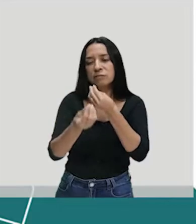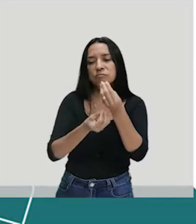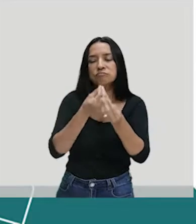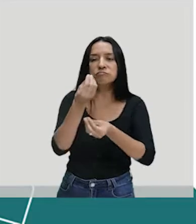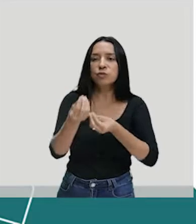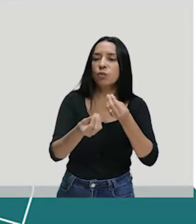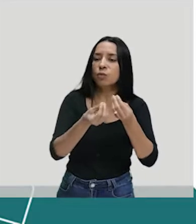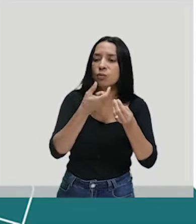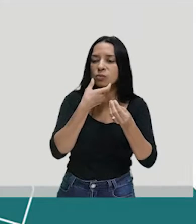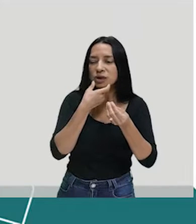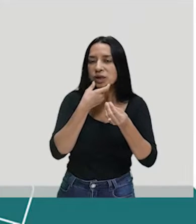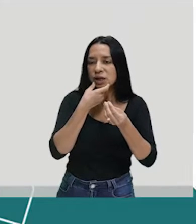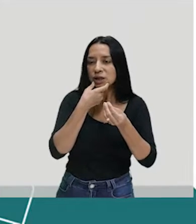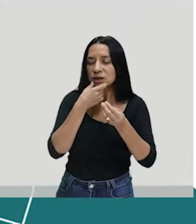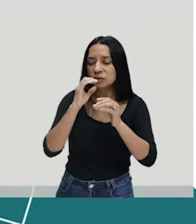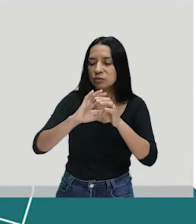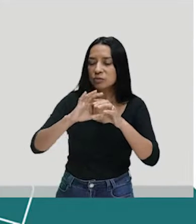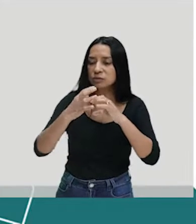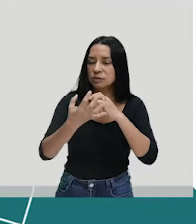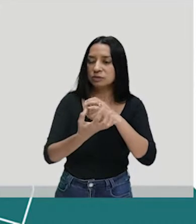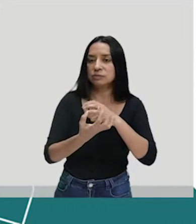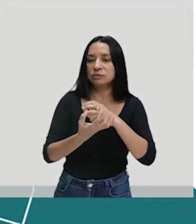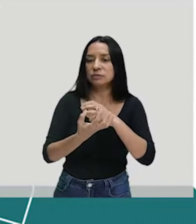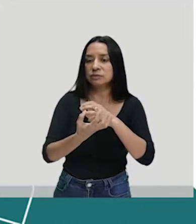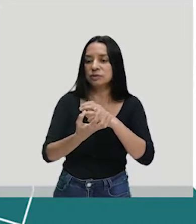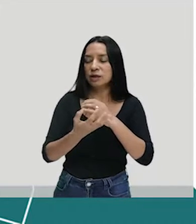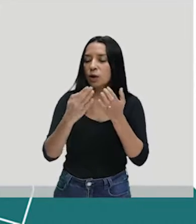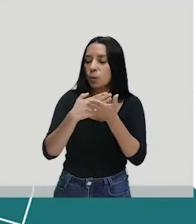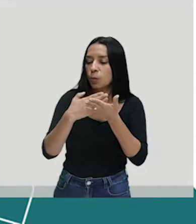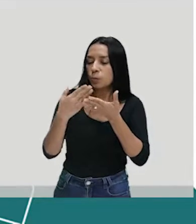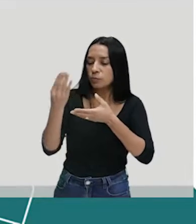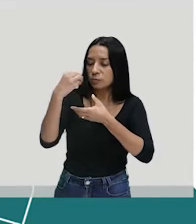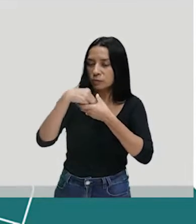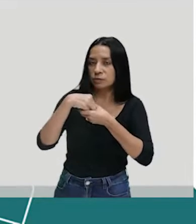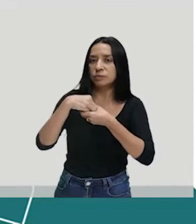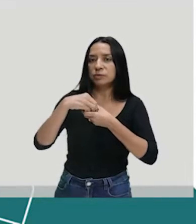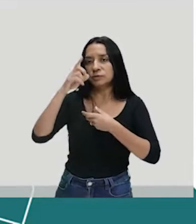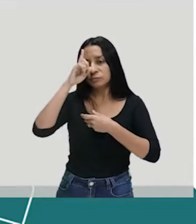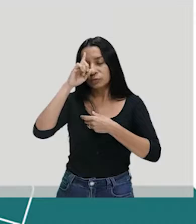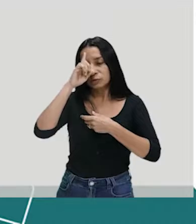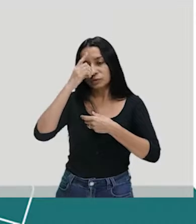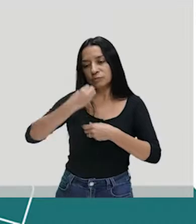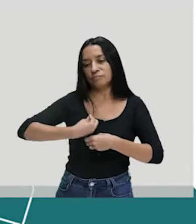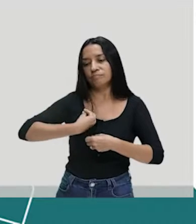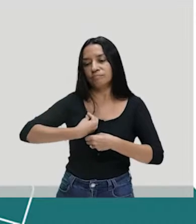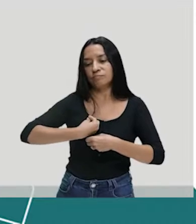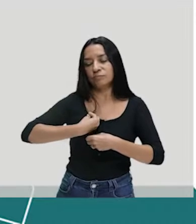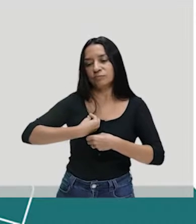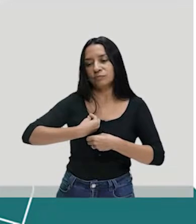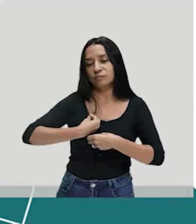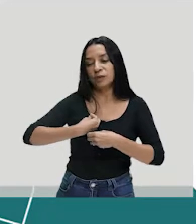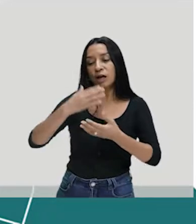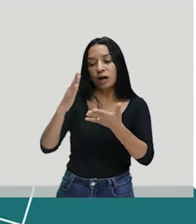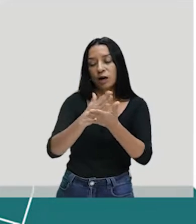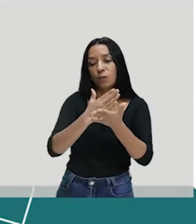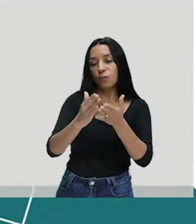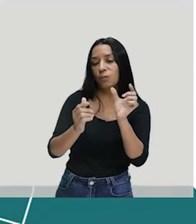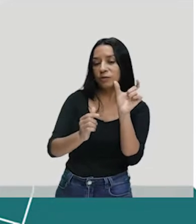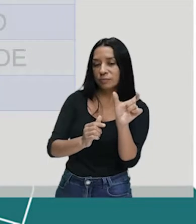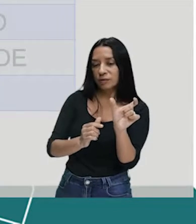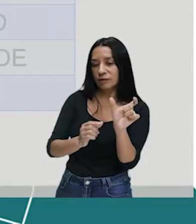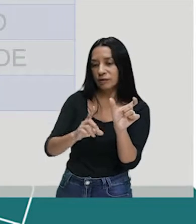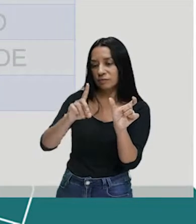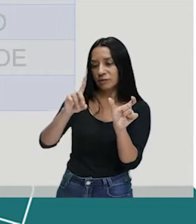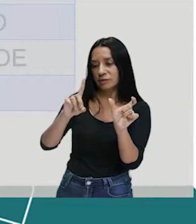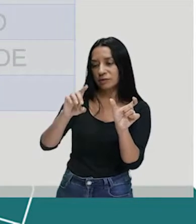quanto o inglês durante a pandemia passou a fazer parte do seu dia a dia com certas palavras né o delivery